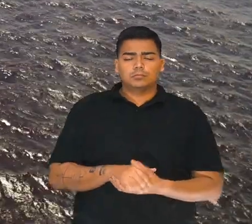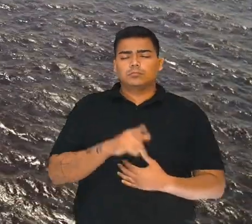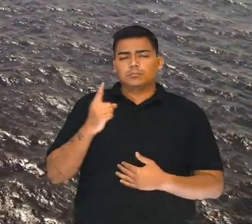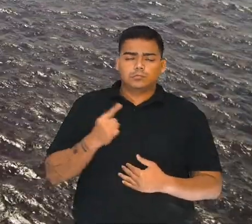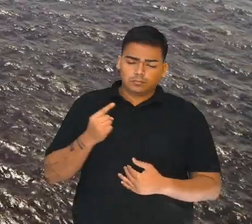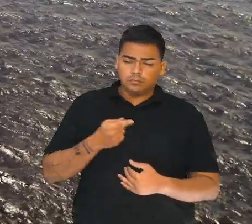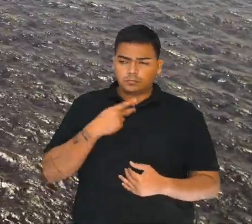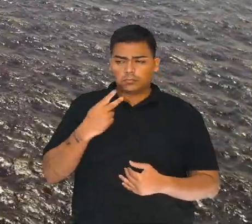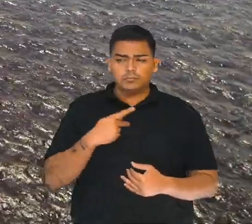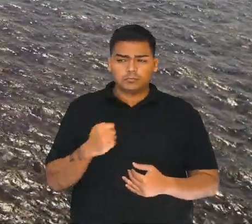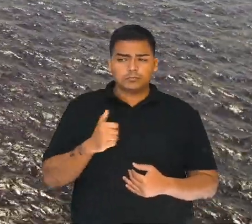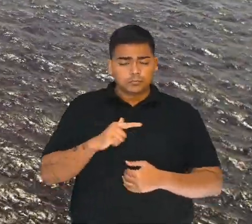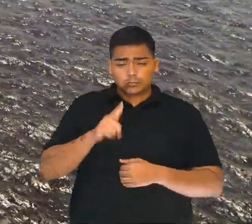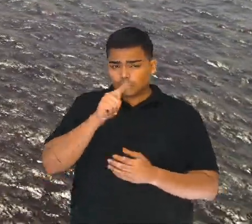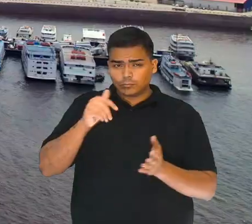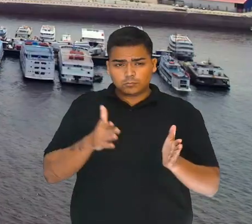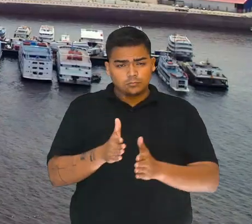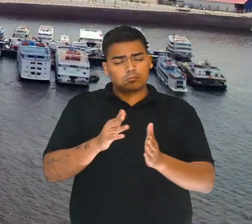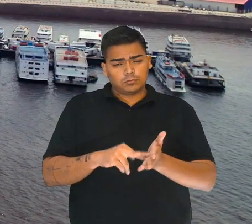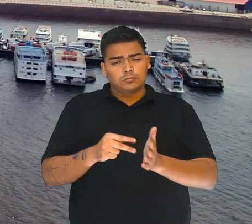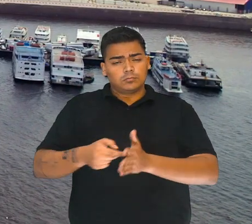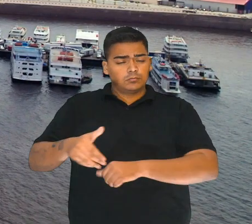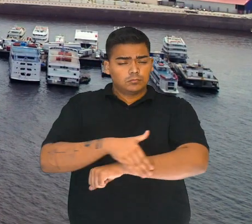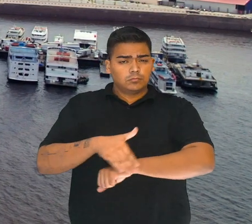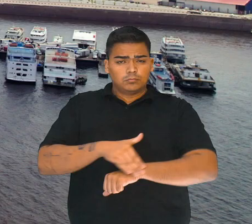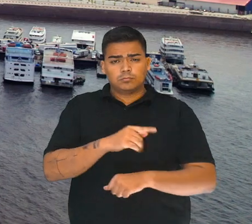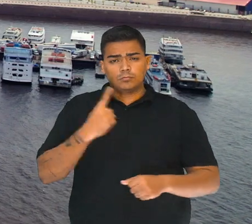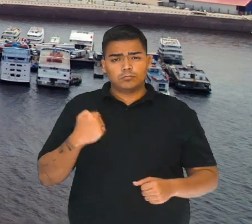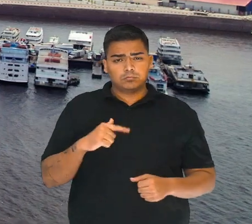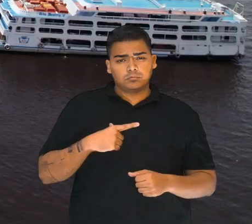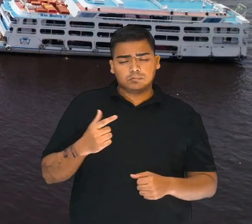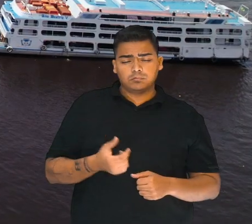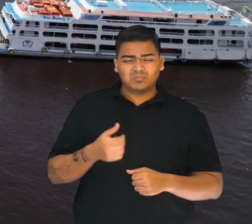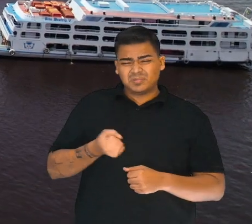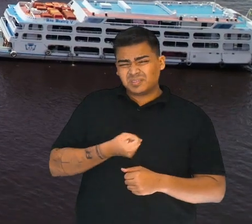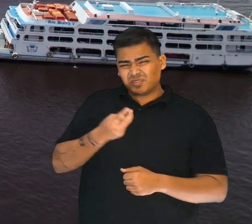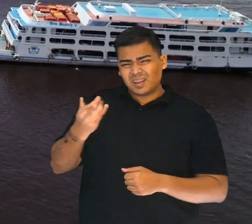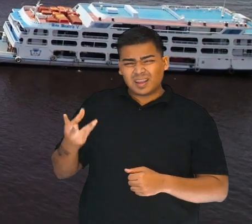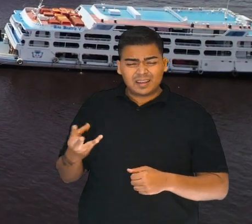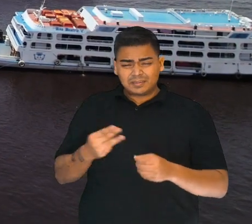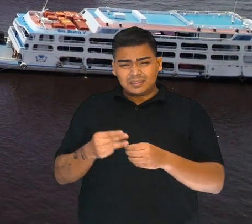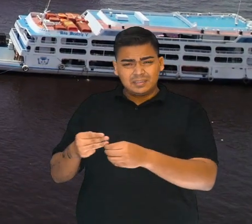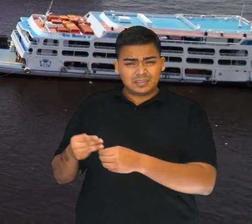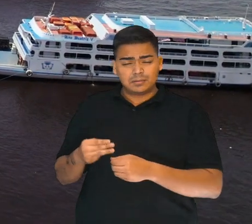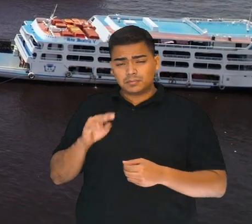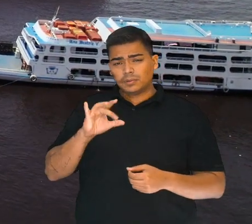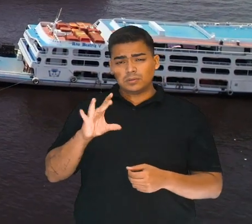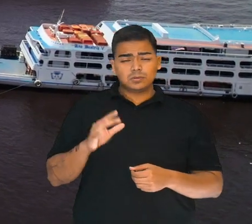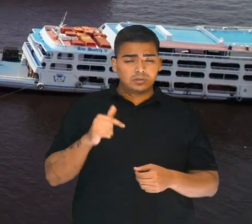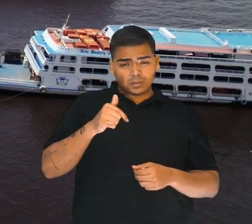A gente considera que os nossos rios são as nossas ruas, né? Hoje, dos 62 municípios, 70% eu só chego de barco.